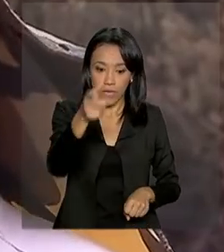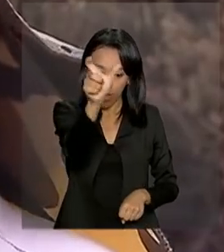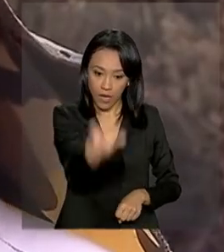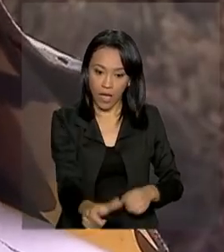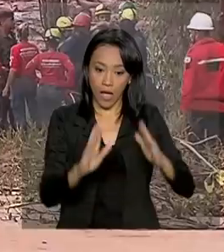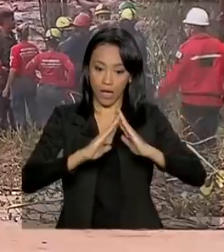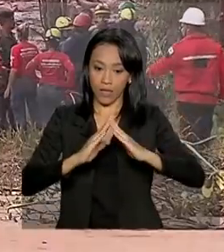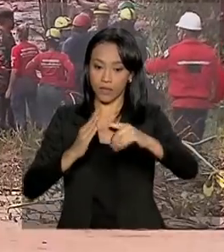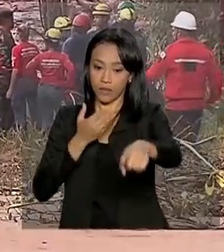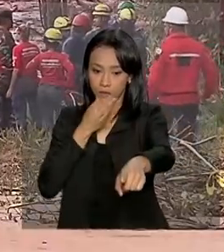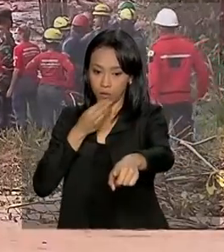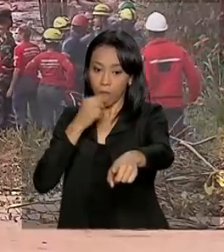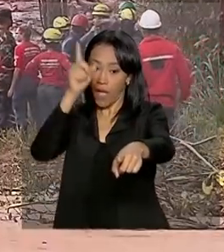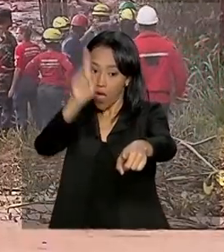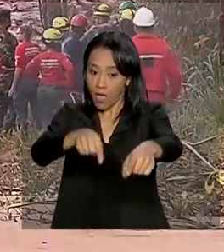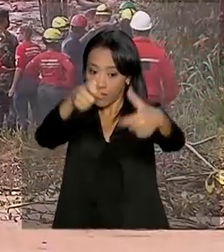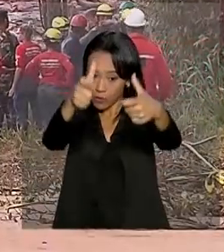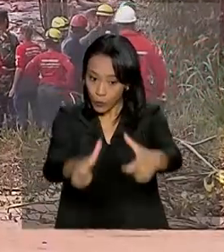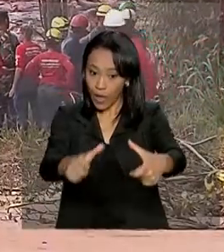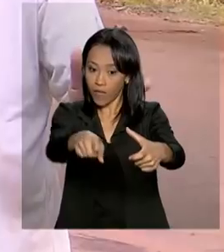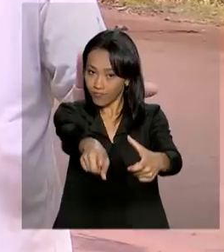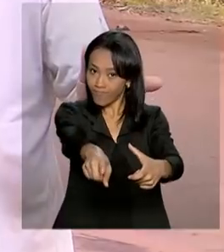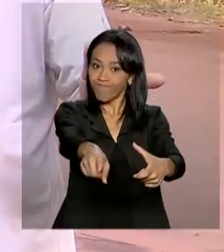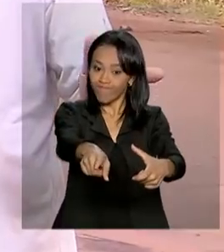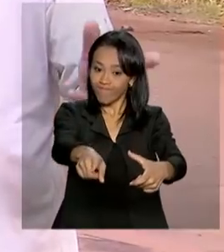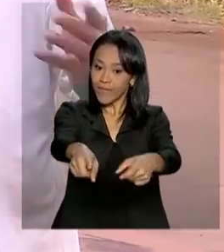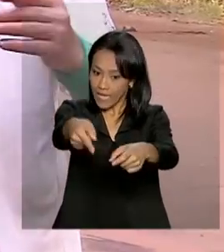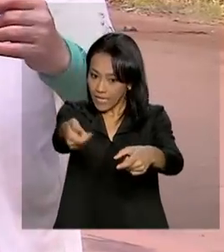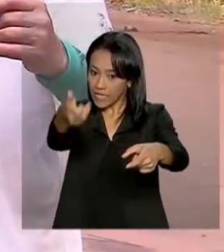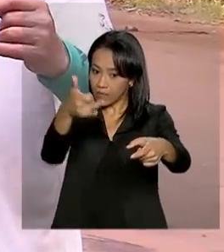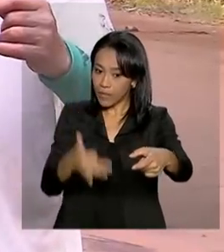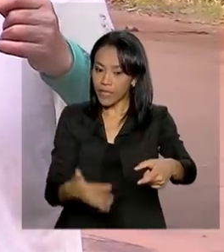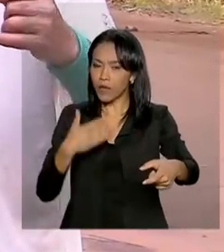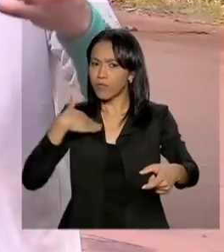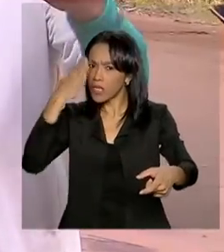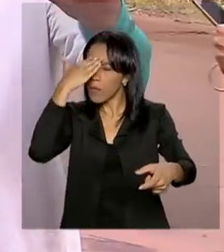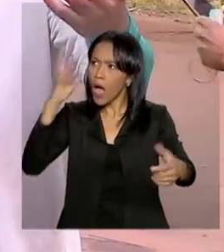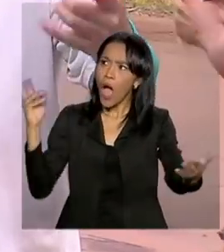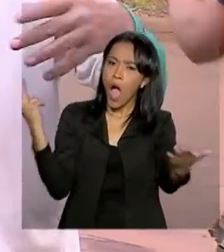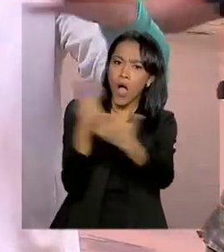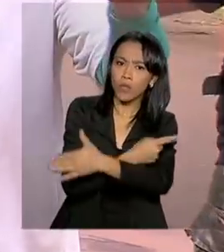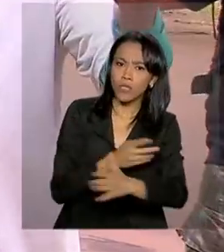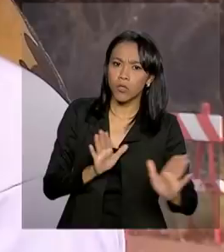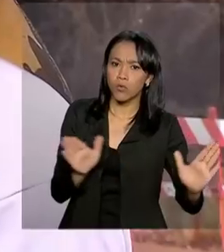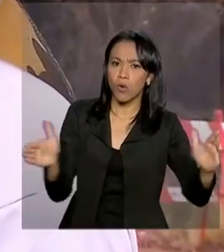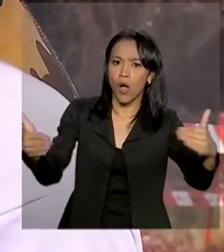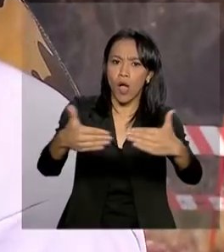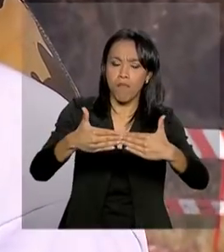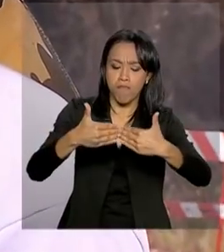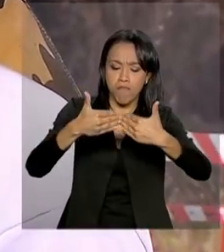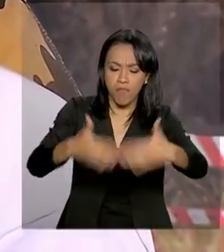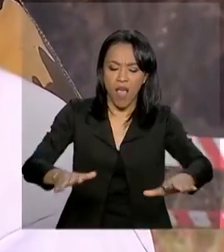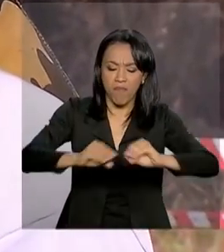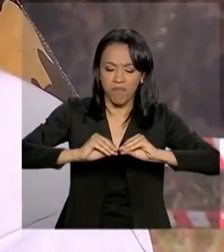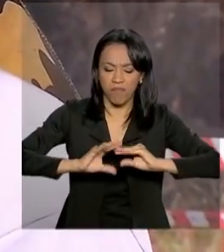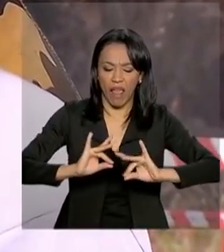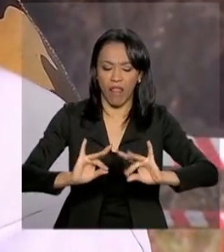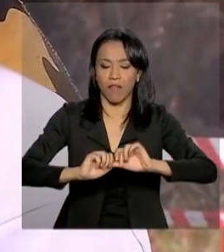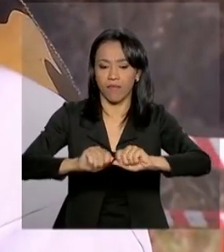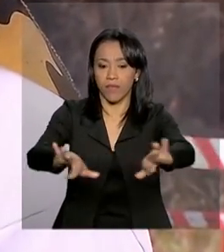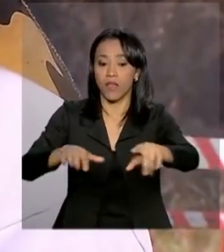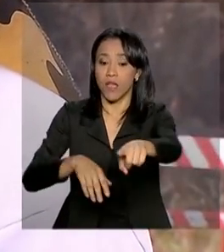José fica exatamente nesta área. Ele conta como ficou sabendo do rompimento da barragem. Fui acionado por